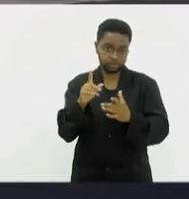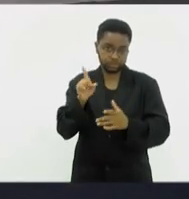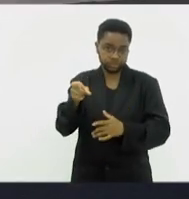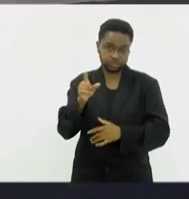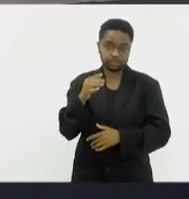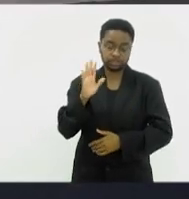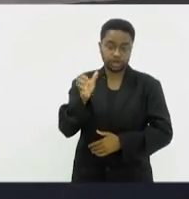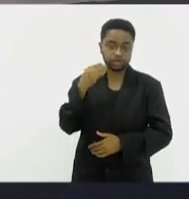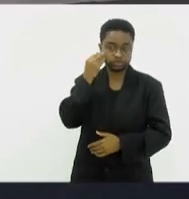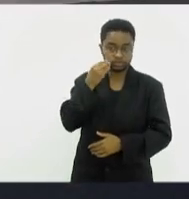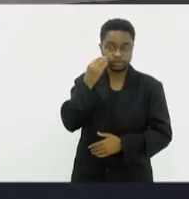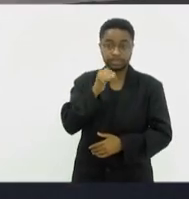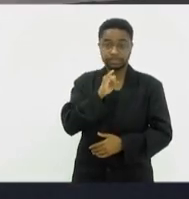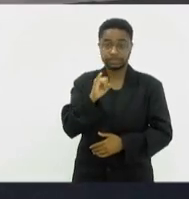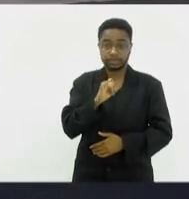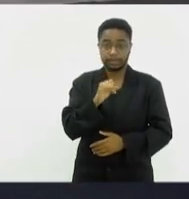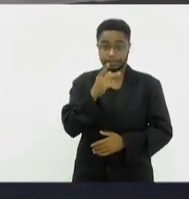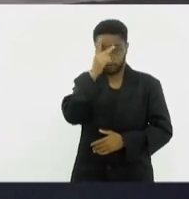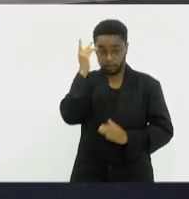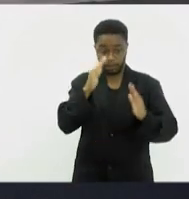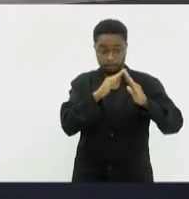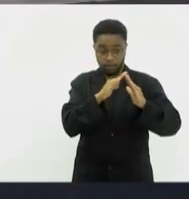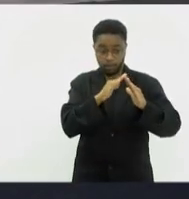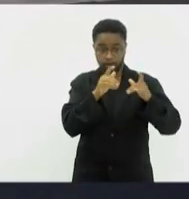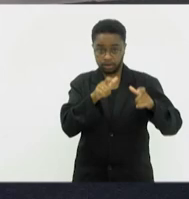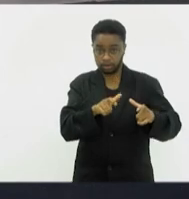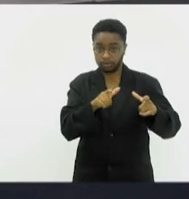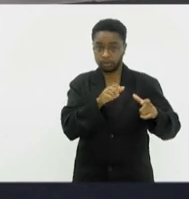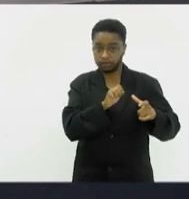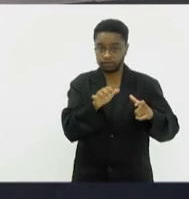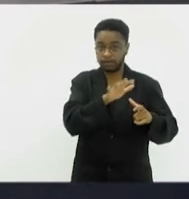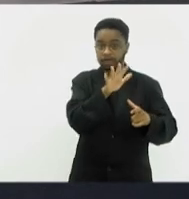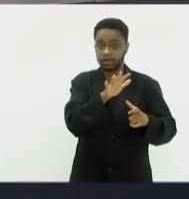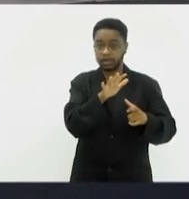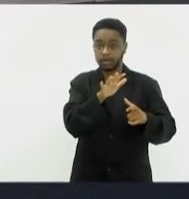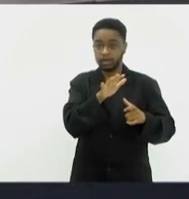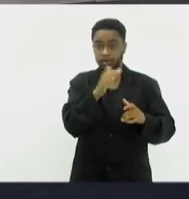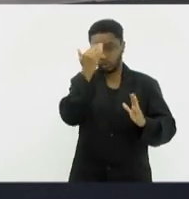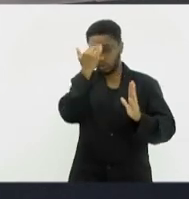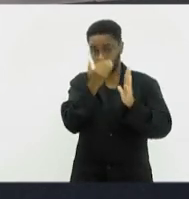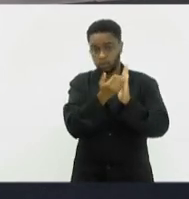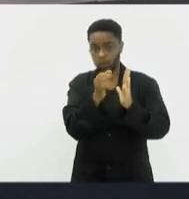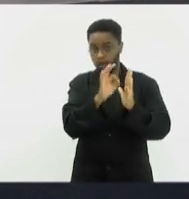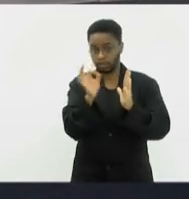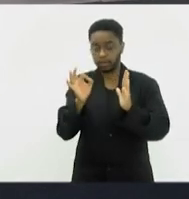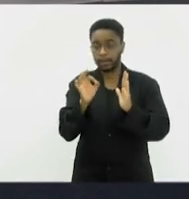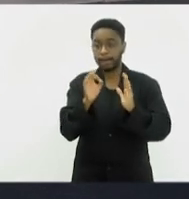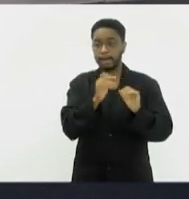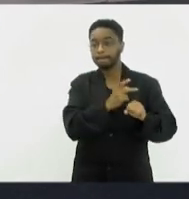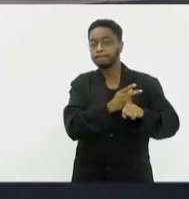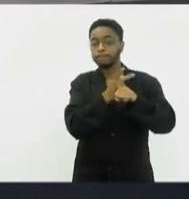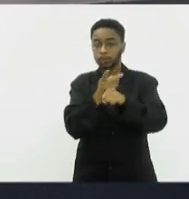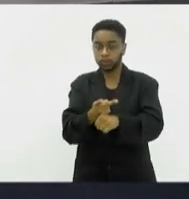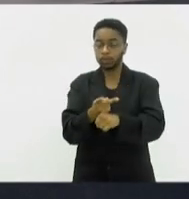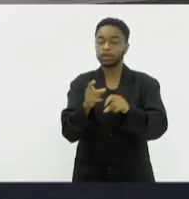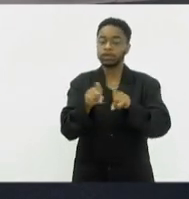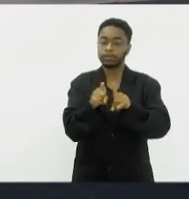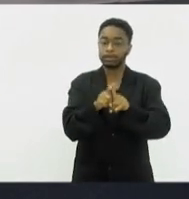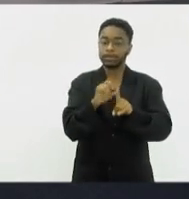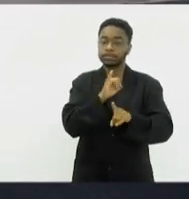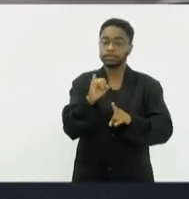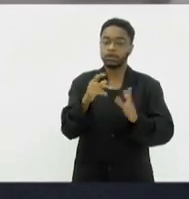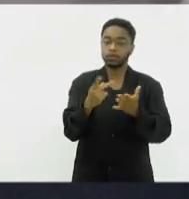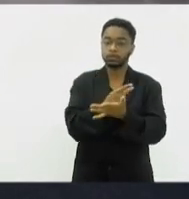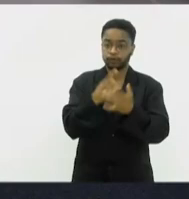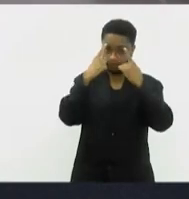mas do próprio morador da comunidade é violar os direitos daquela pessoa, ela procura, e da violência policial.